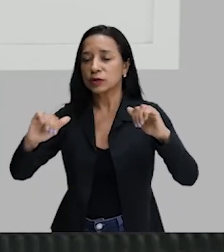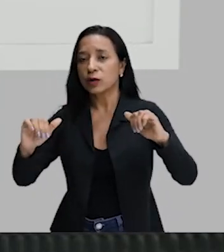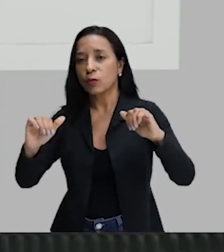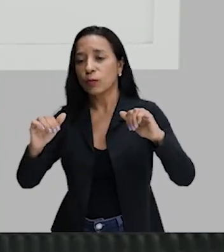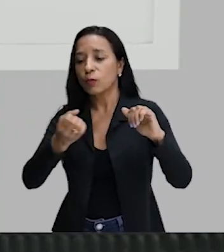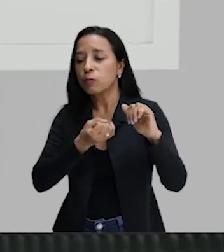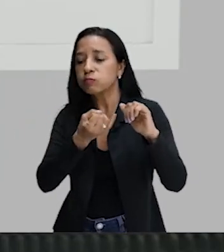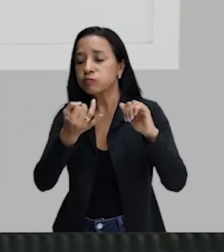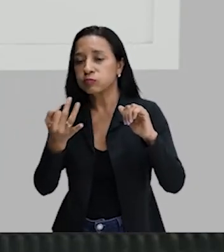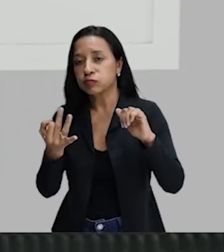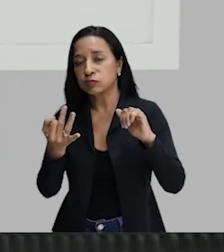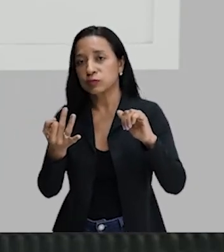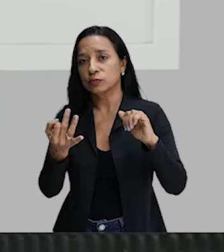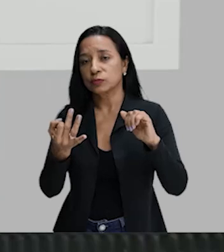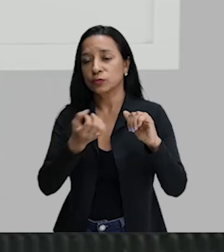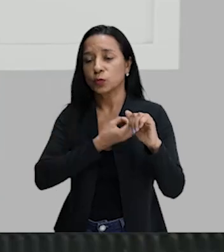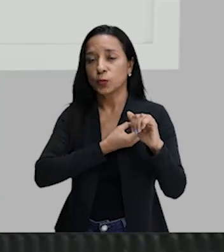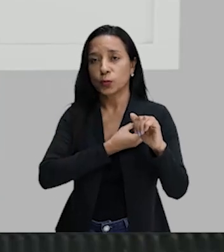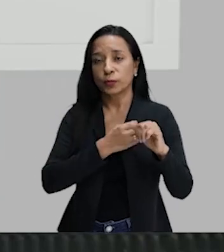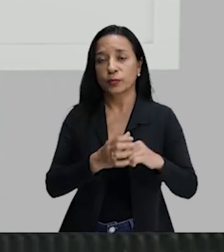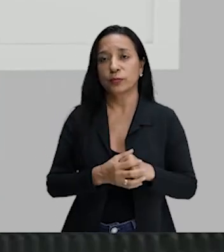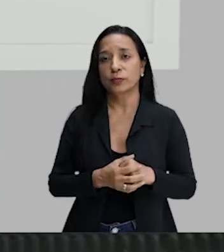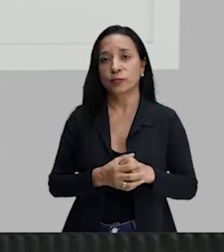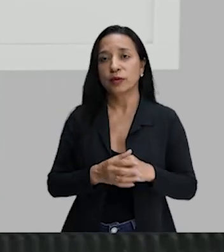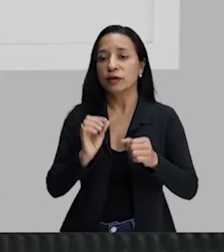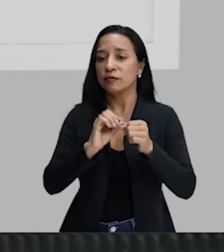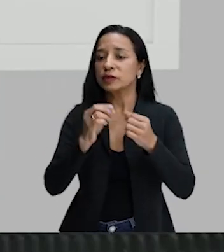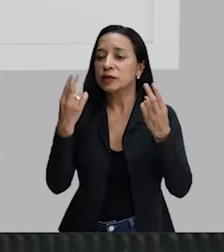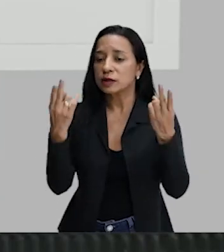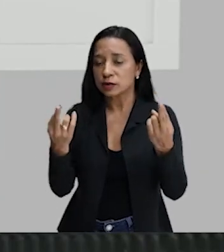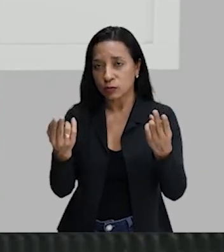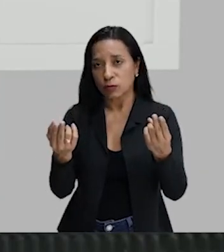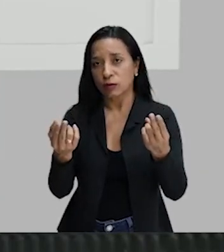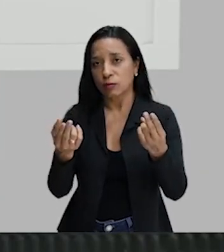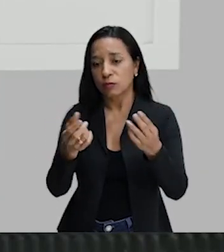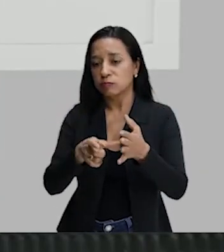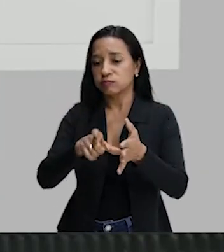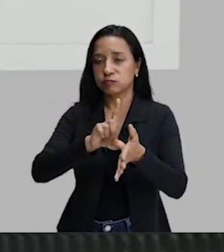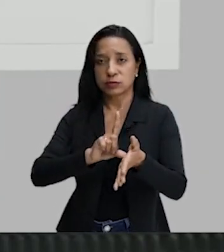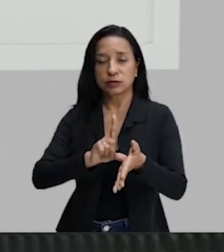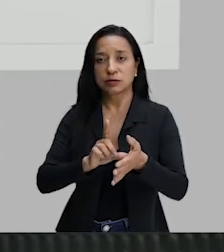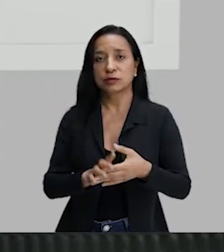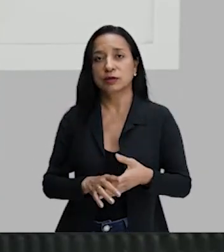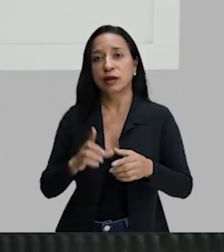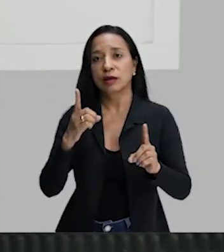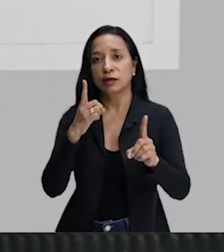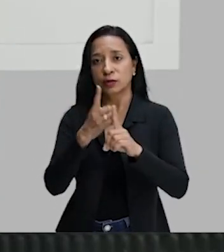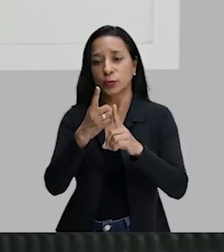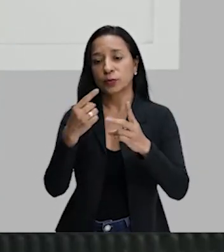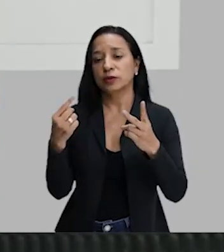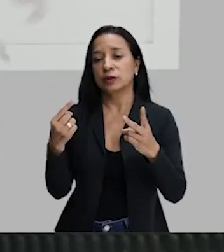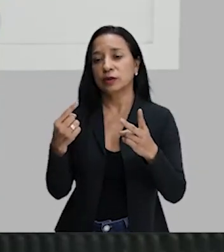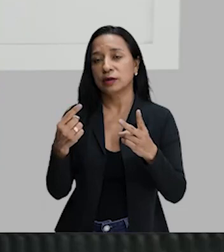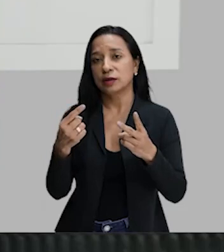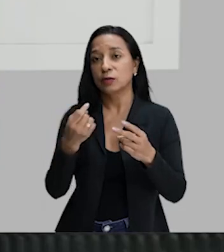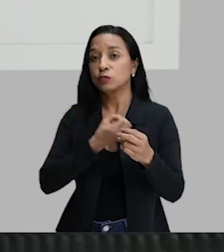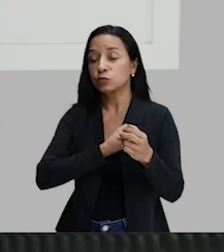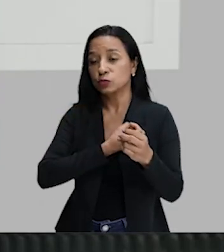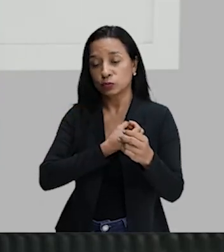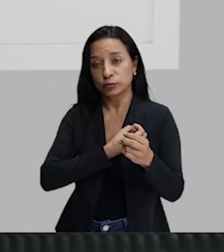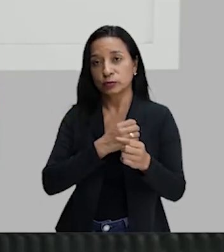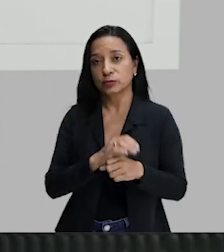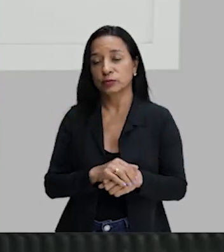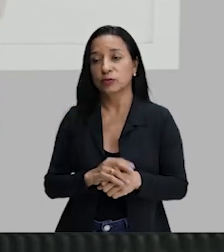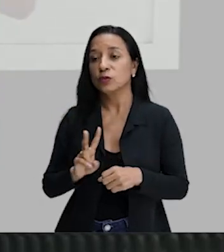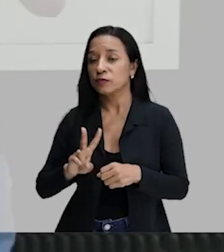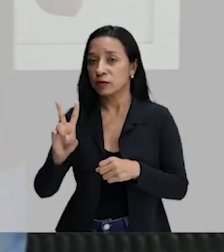vai fazer a mesma coisa que nós fizemos nas questões anteriores. Vou encontrar as raízes. Tá? Então,